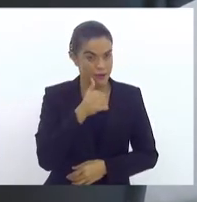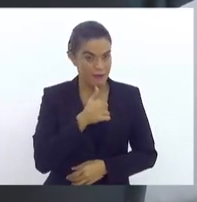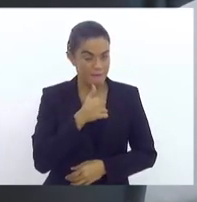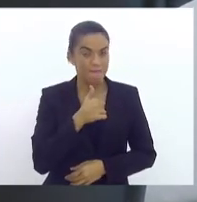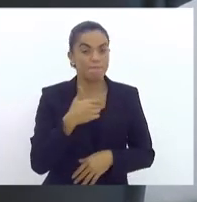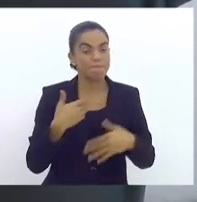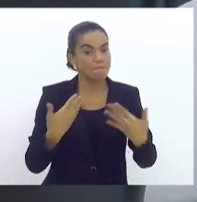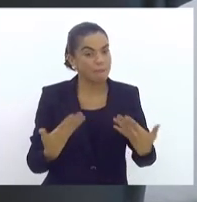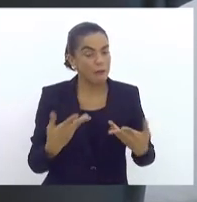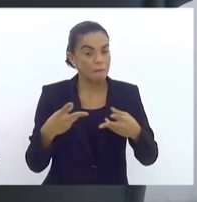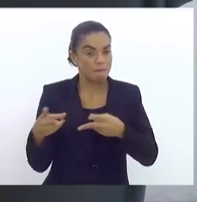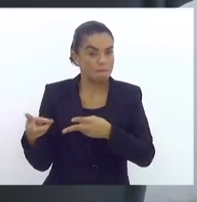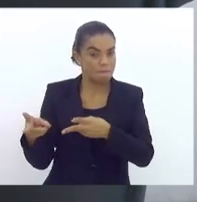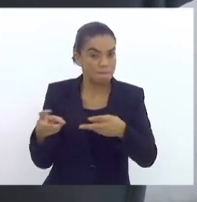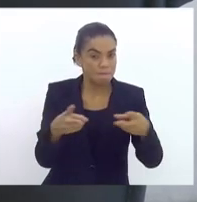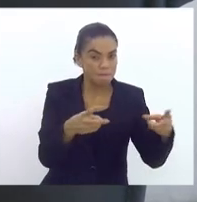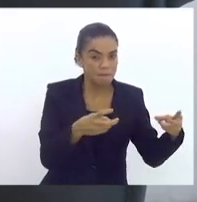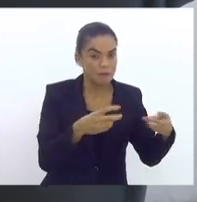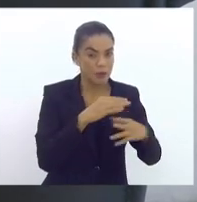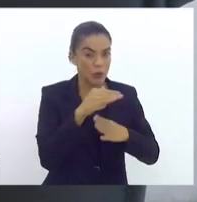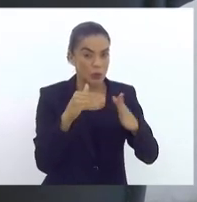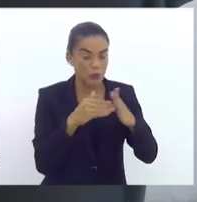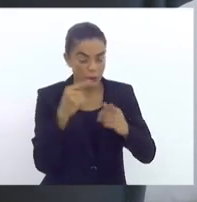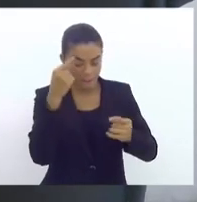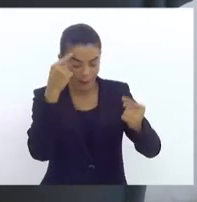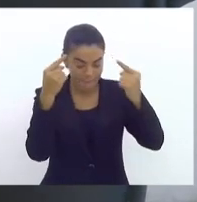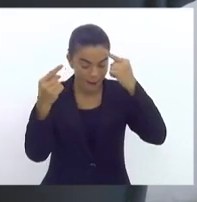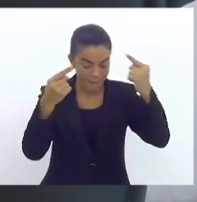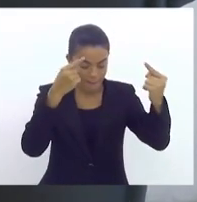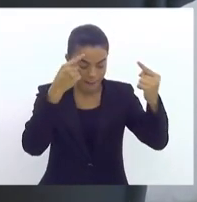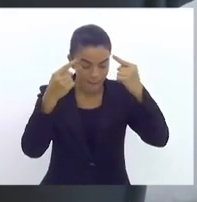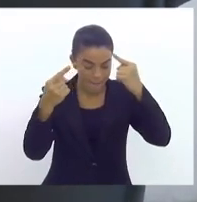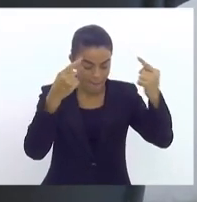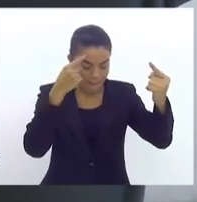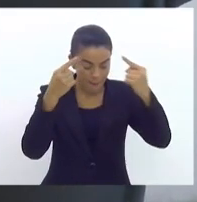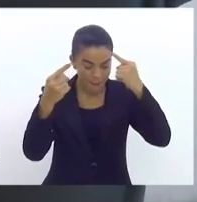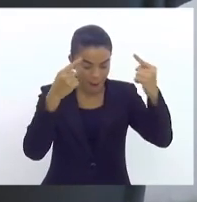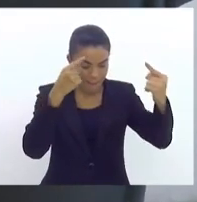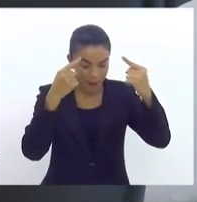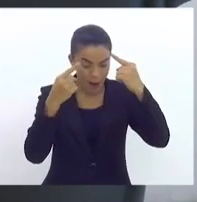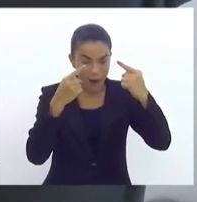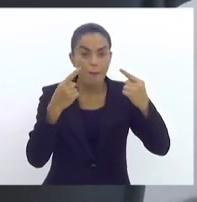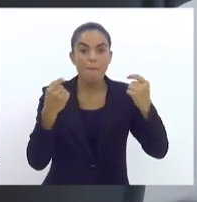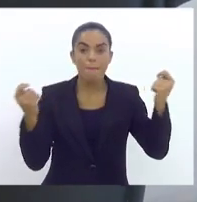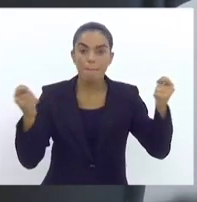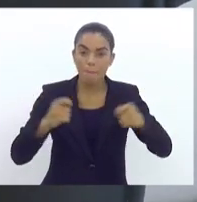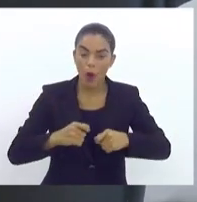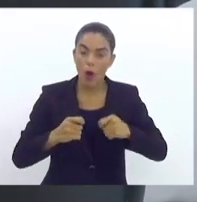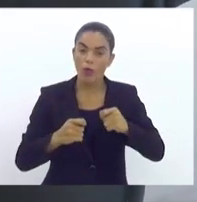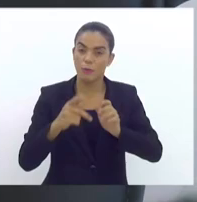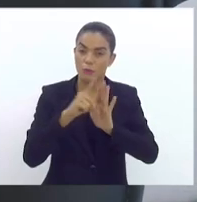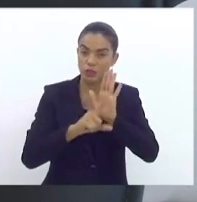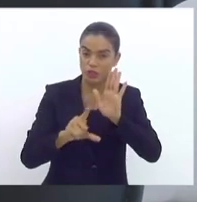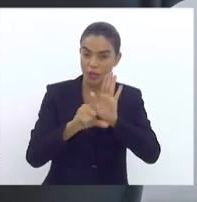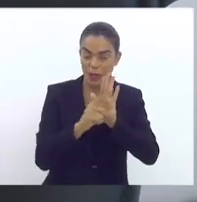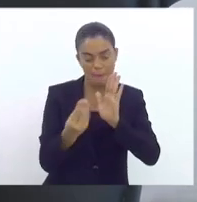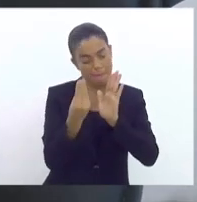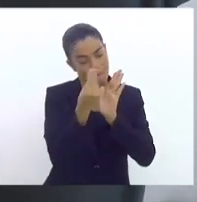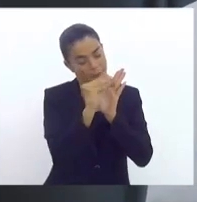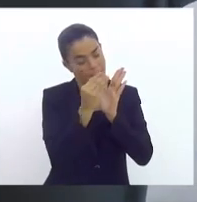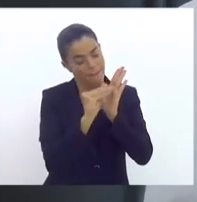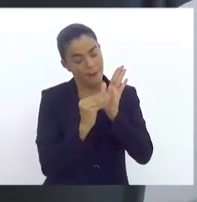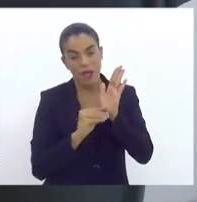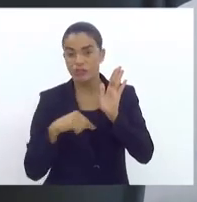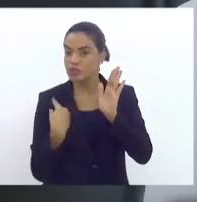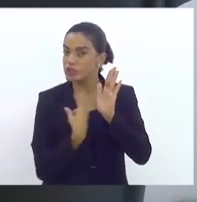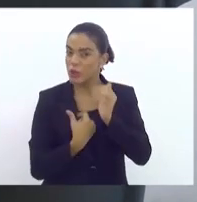se a gente perceber que tudo que você pensa você pode estruturar através de um projeto de lei né a gente está